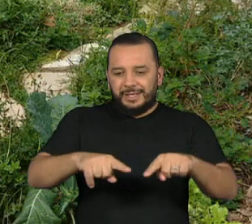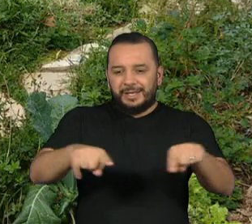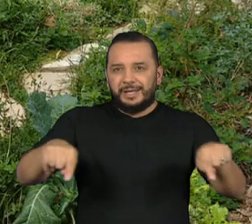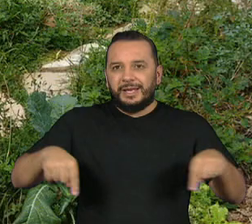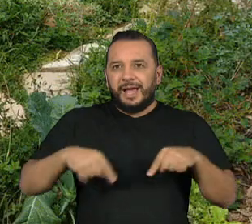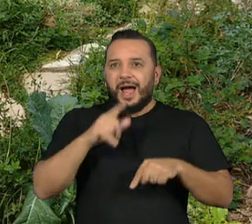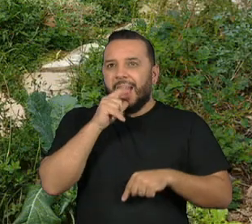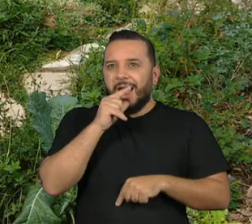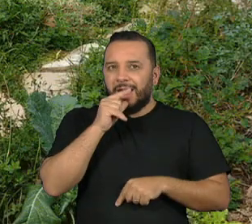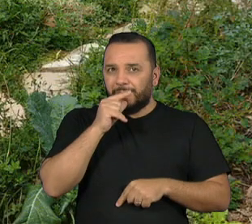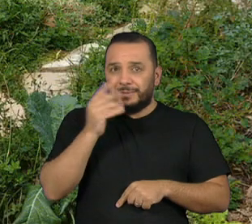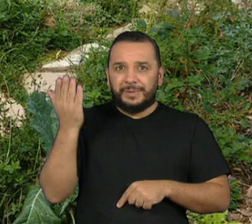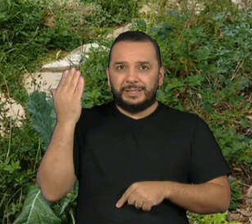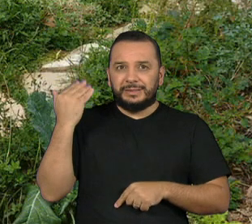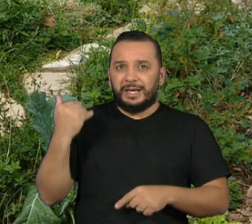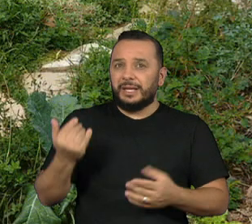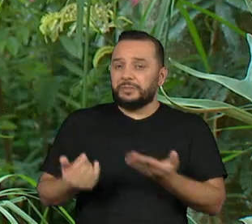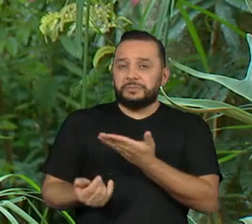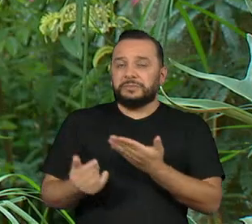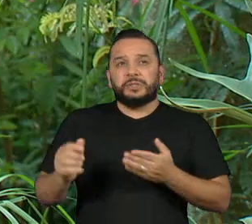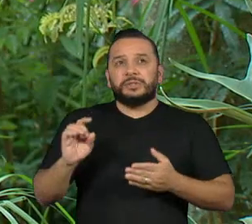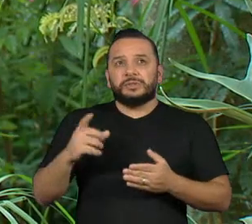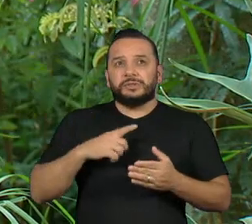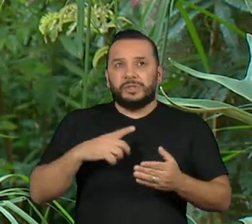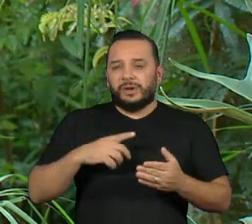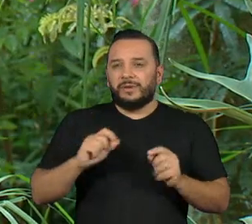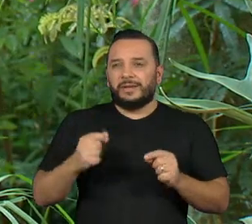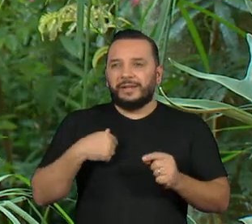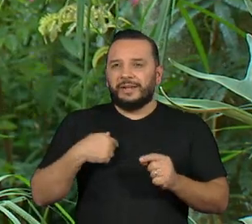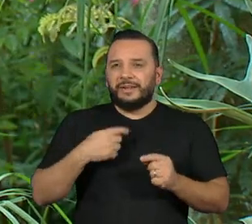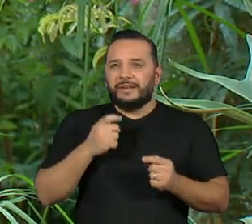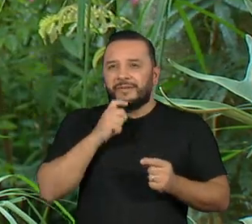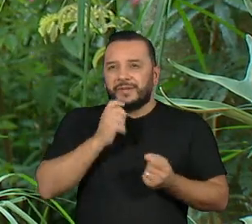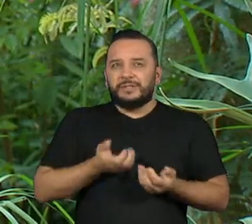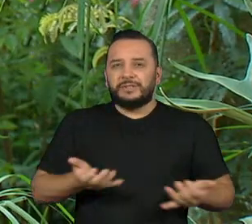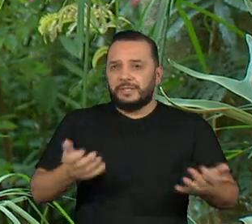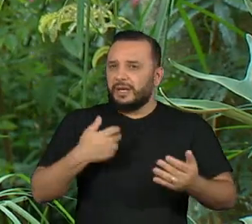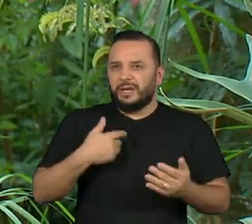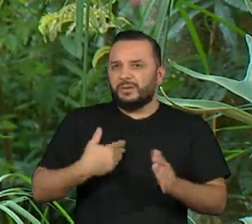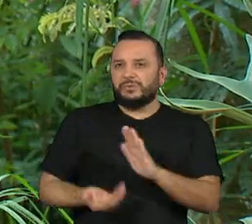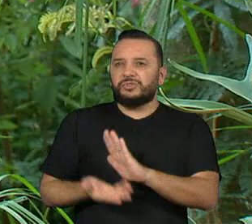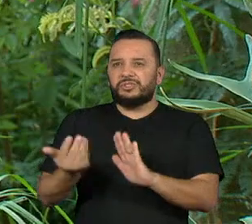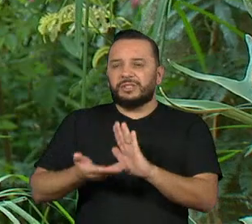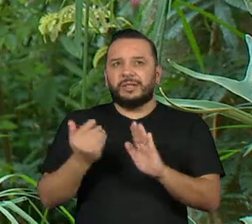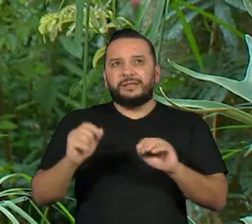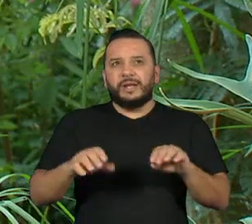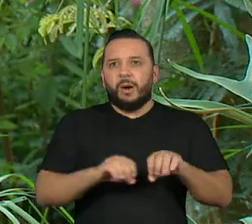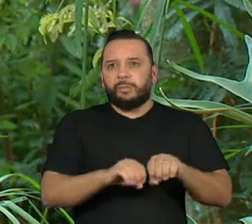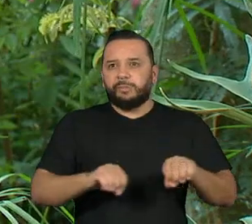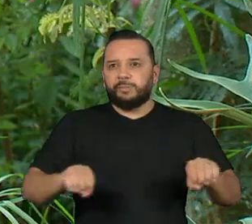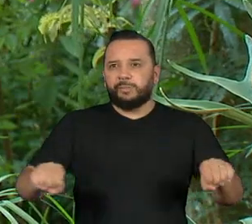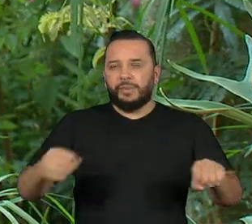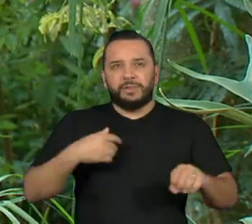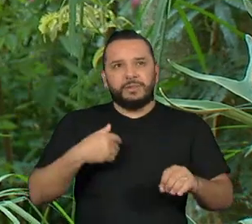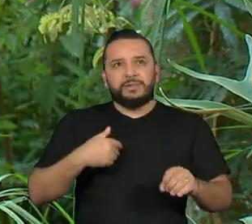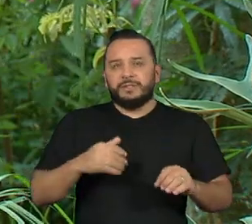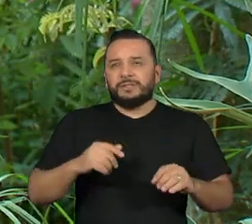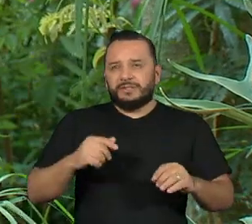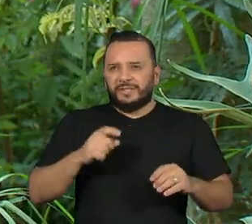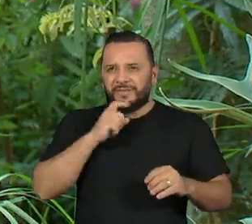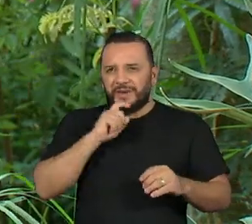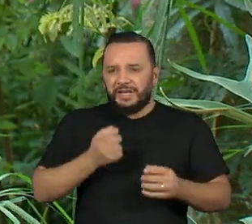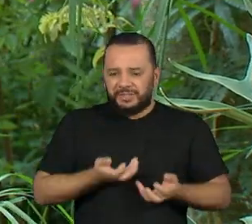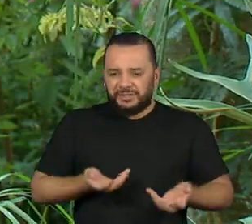havia apenas grama. Eu tirei todos os canos de drenagem, toda a grama,